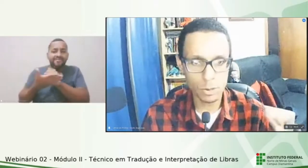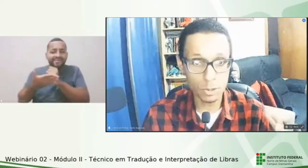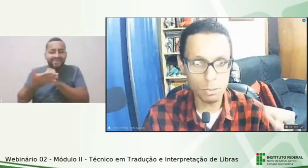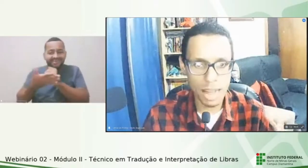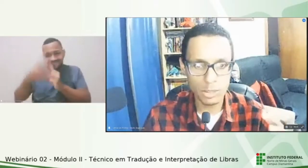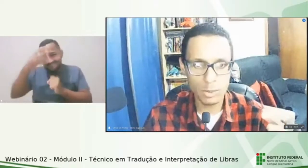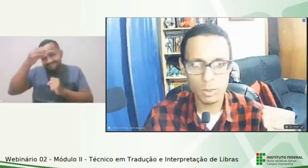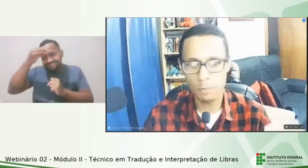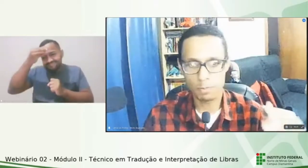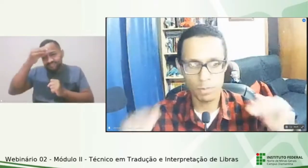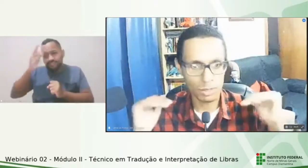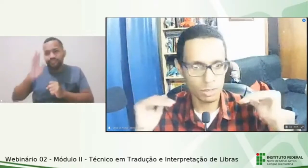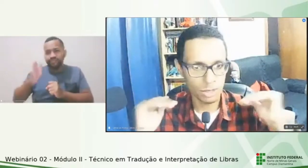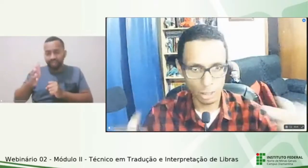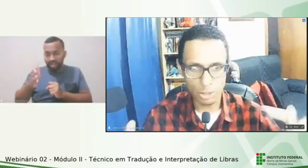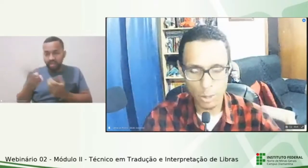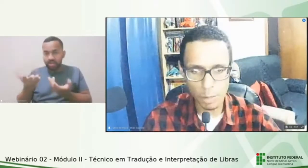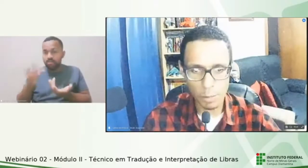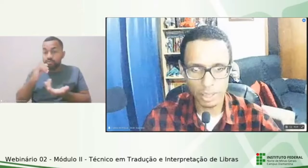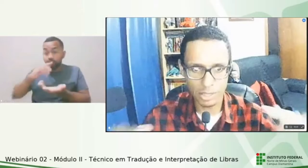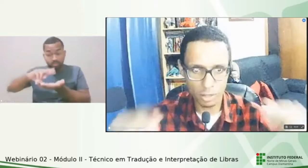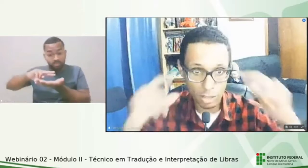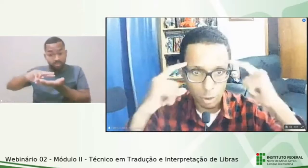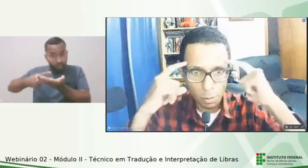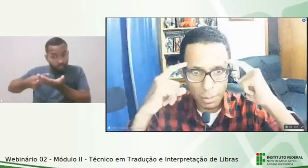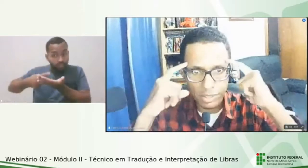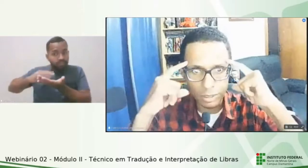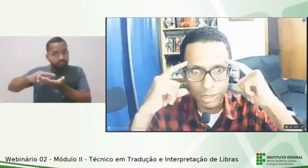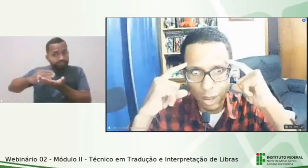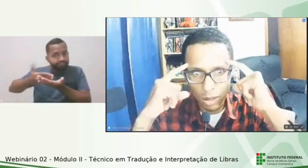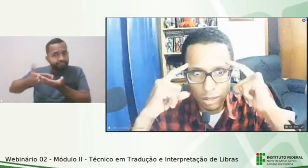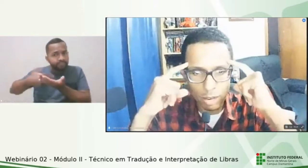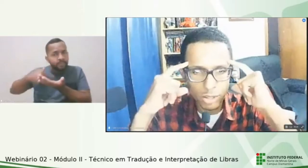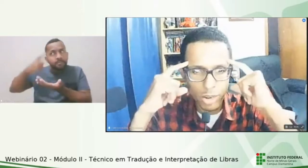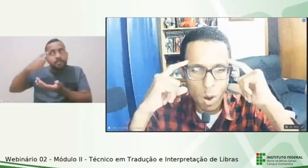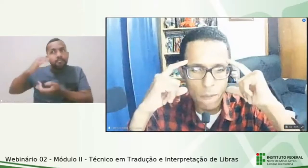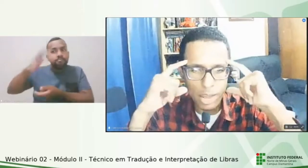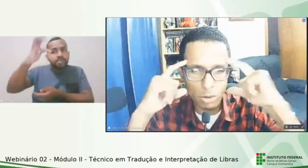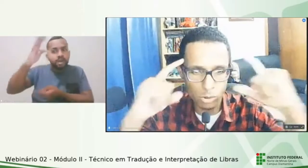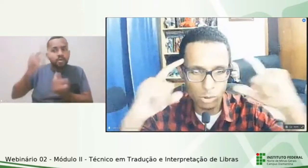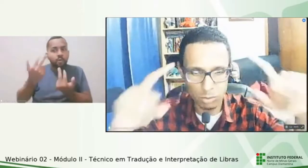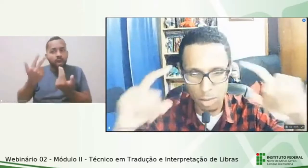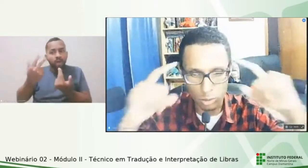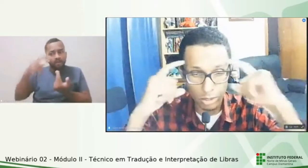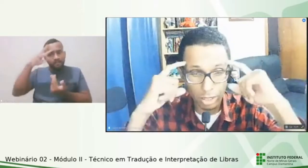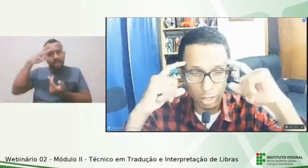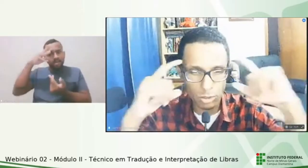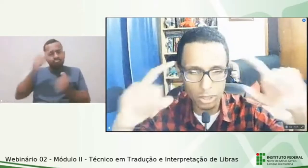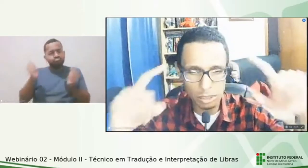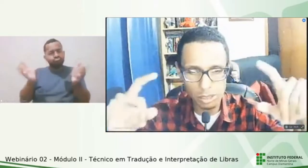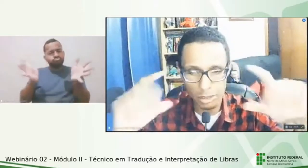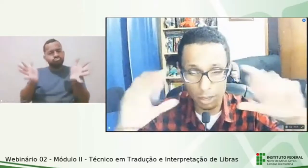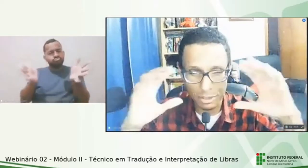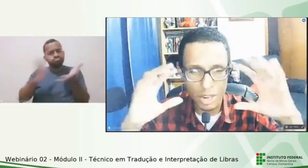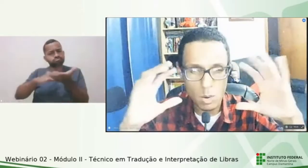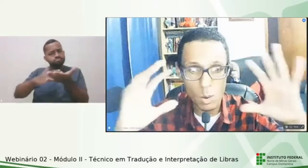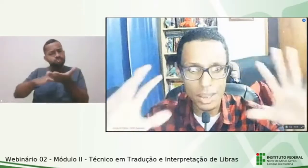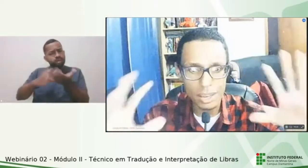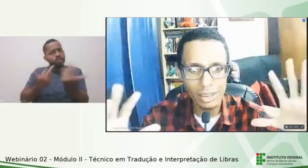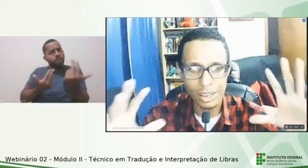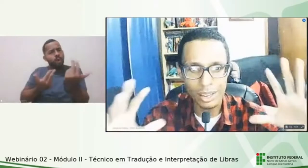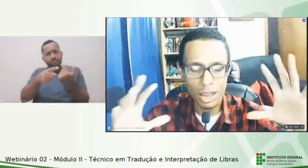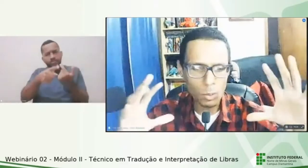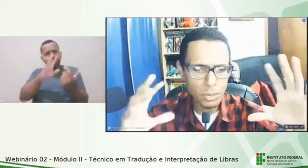Curso básico. Tradução e interpretação, já estou pensando lá, ó, quero ser igual ao Maílson. Maílson está traduzindo ali, eu quero fazer igual a